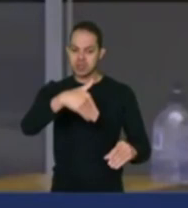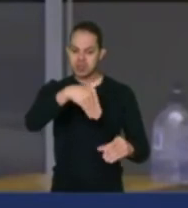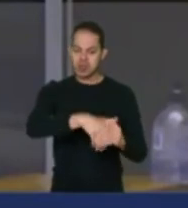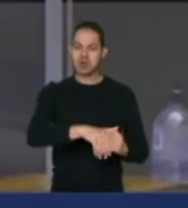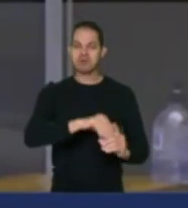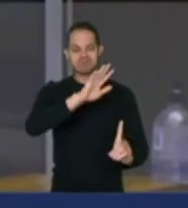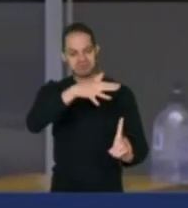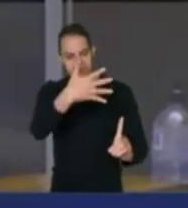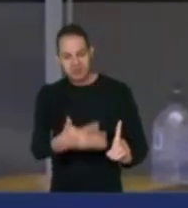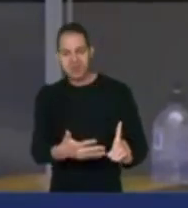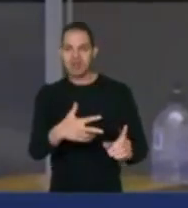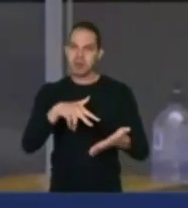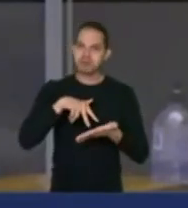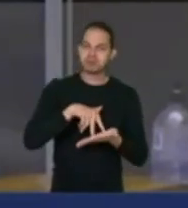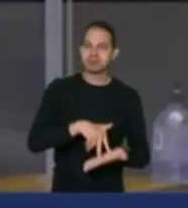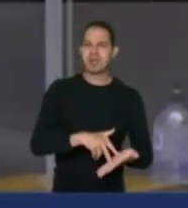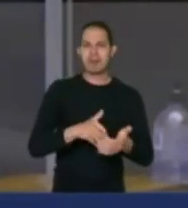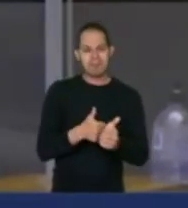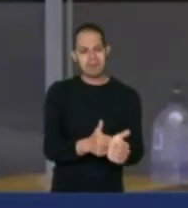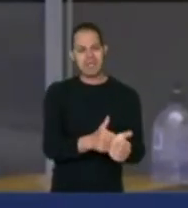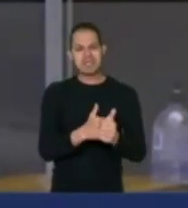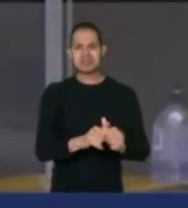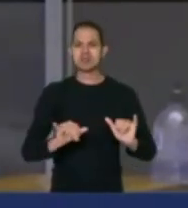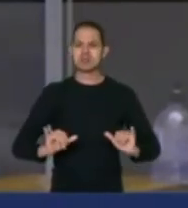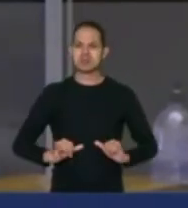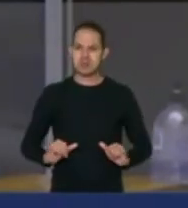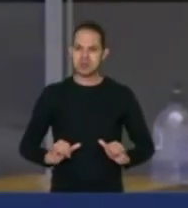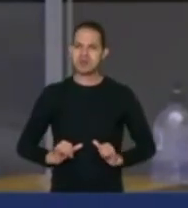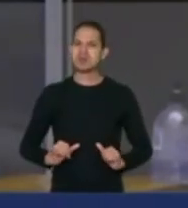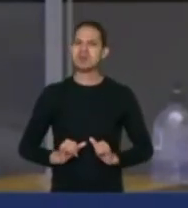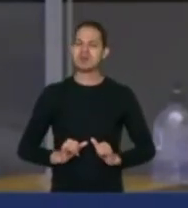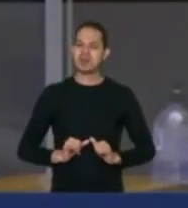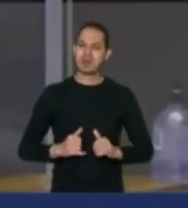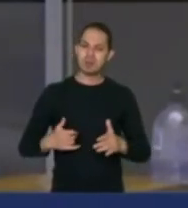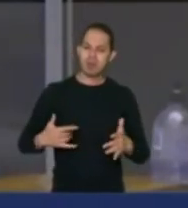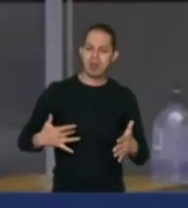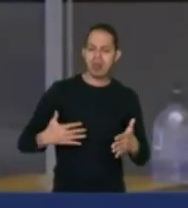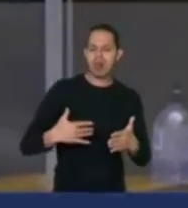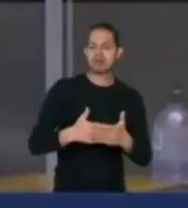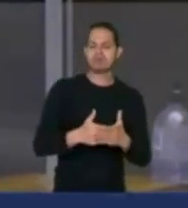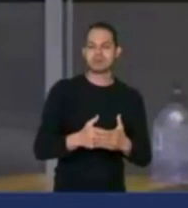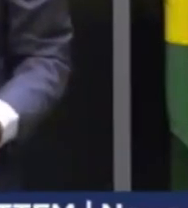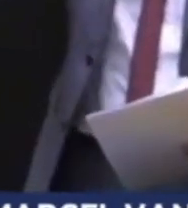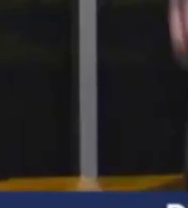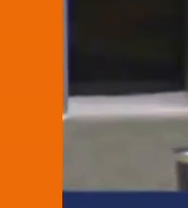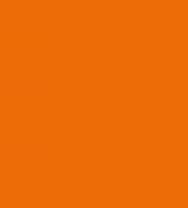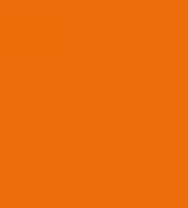firme e forte, apesar de toda a perseguição que lhe foi infligida durante todo esse período.